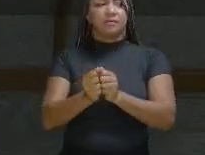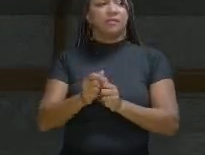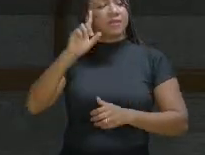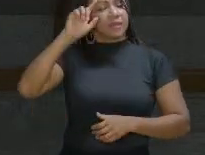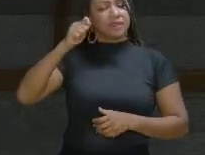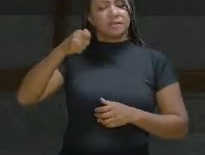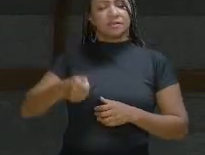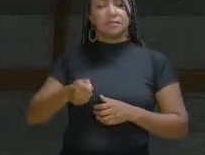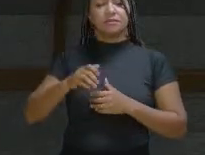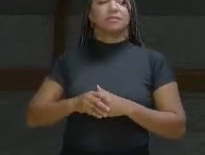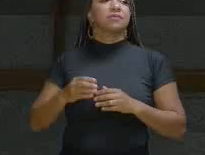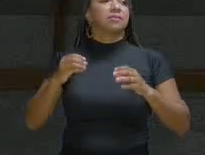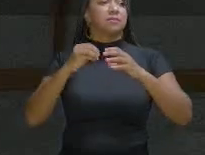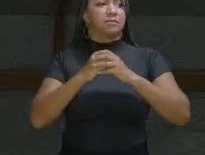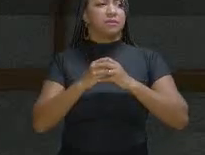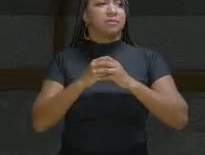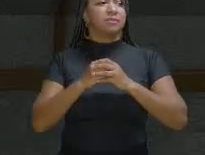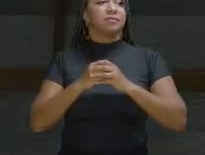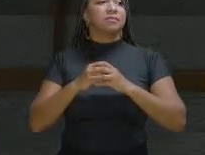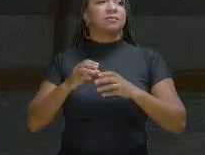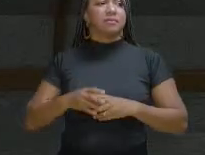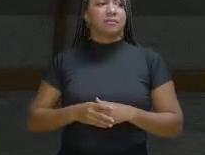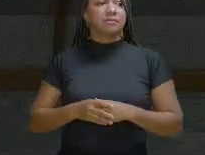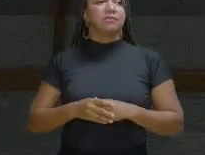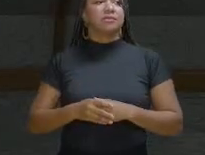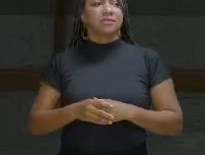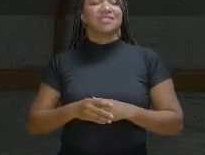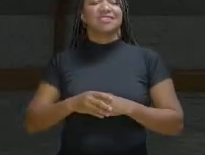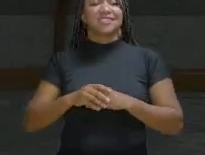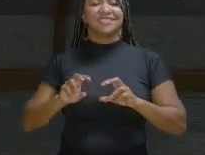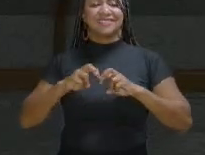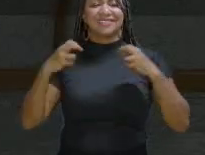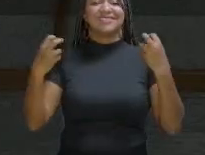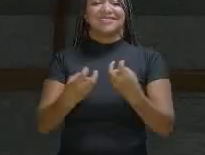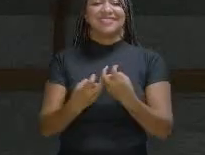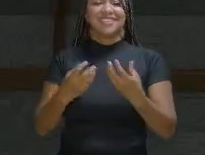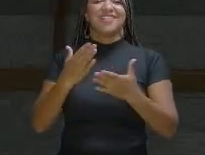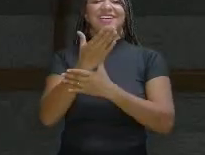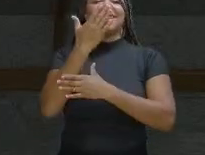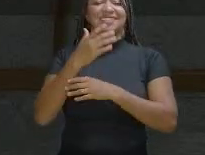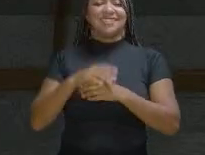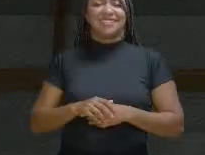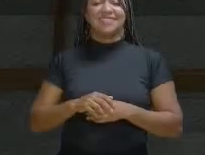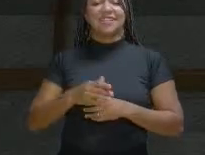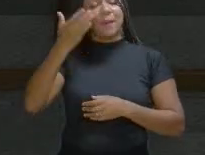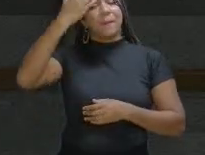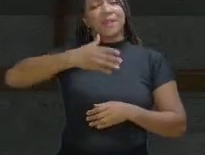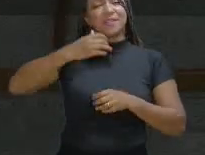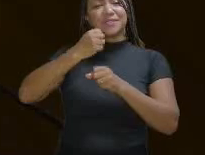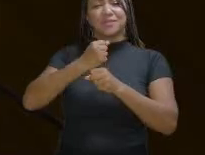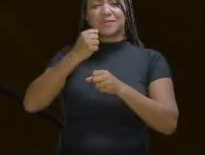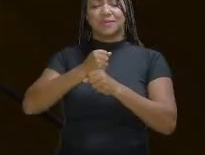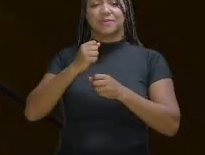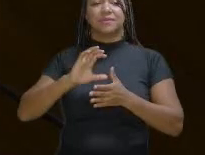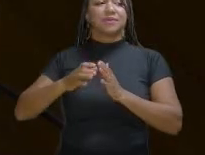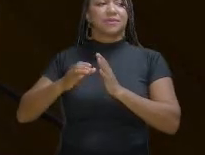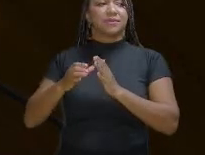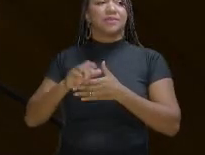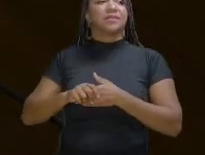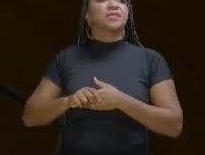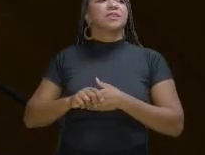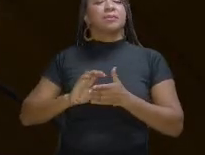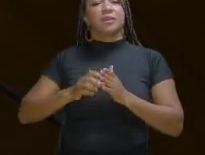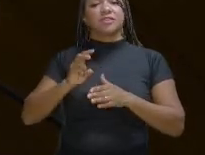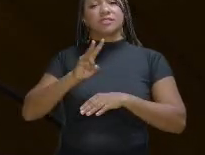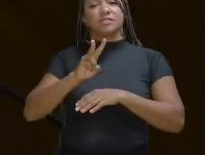O Tribunal Regional Eleitoral do Amapá, por unanimidade, aprovou com ressalvas a prestação de contas do Diretório Estadual do Partido